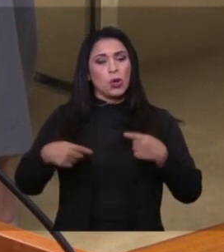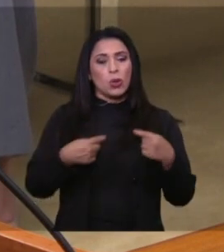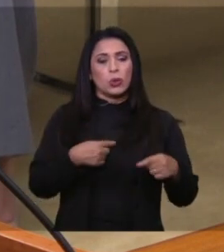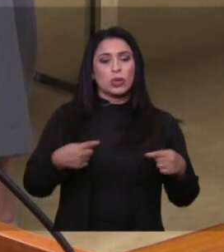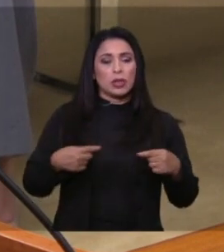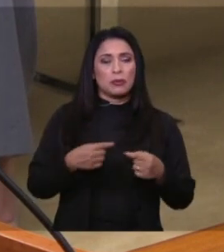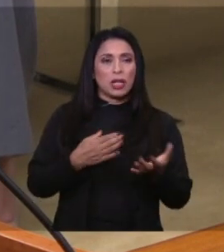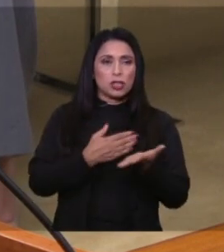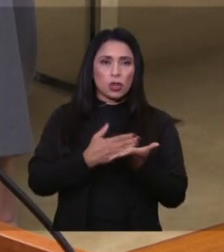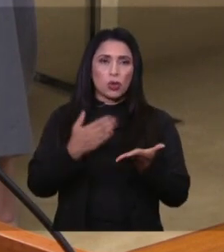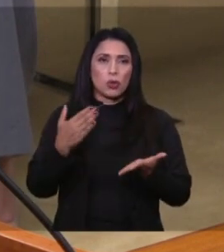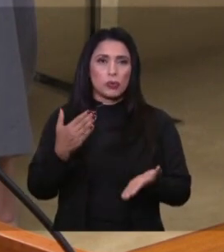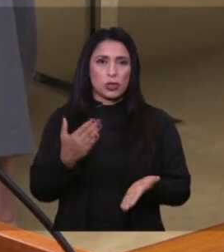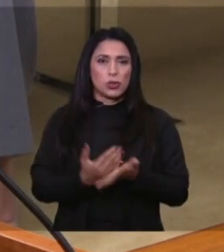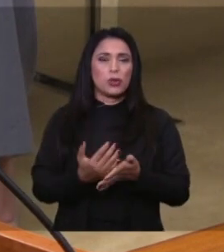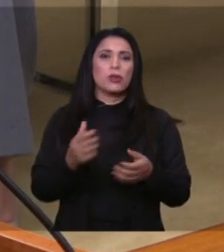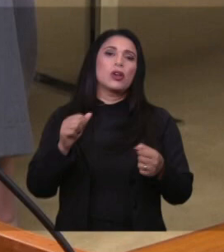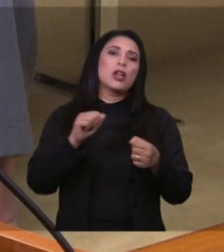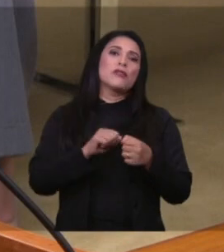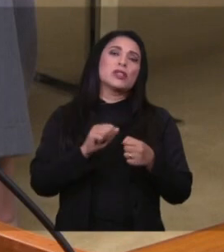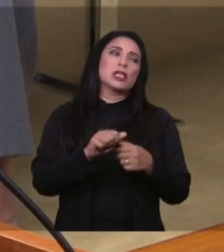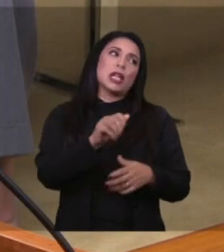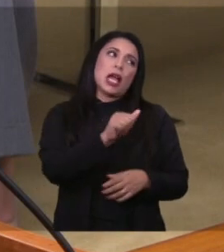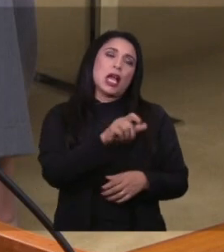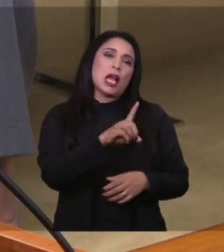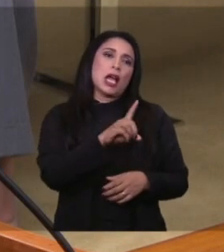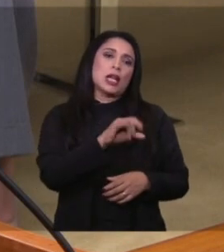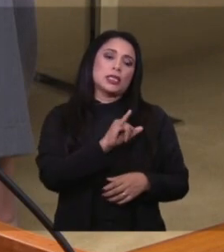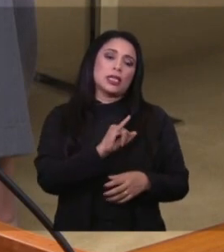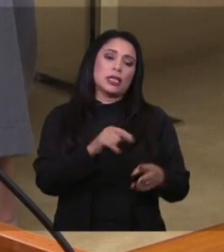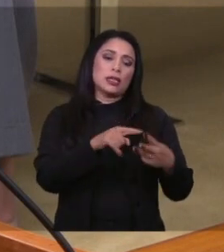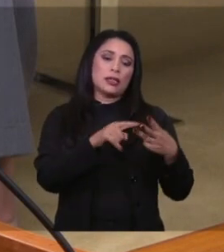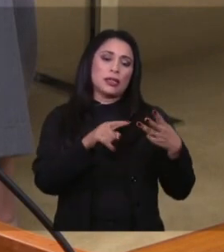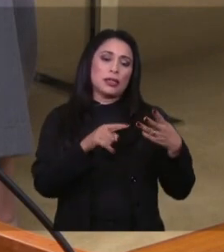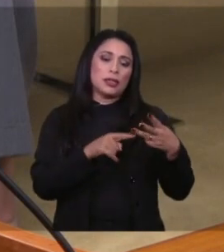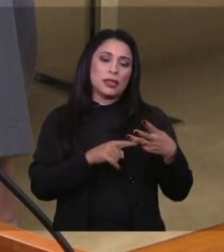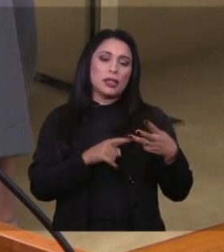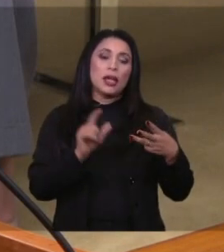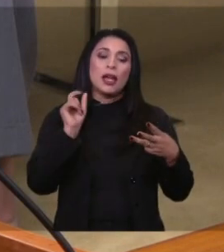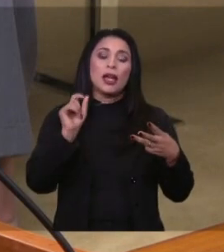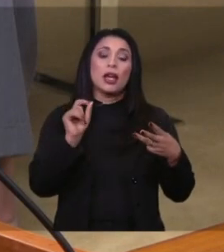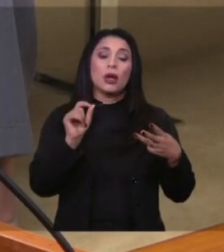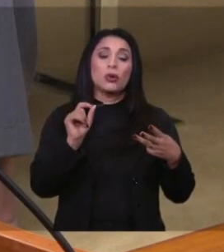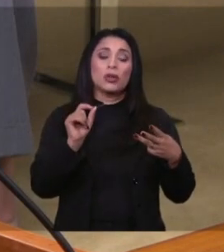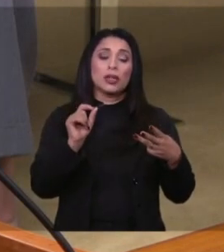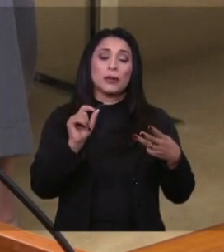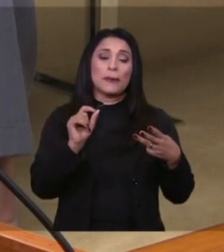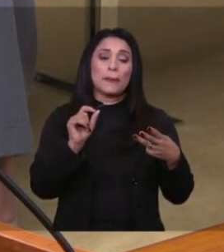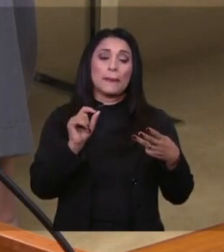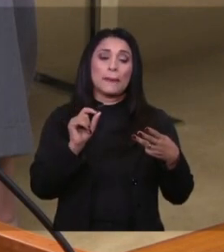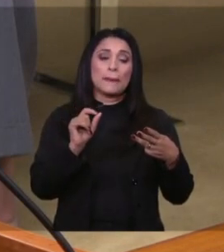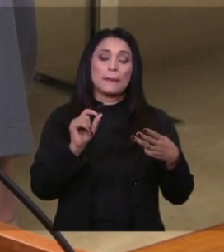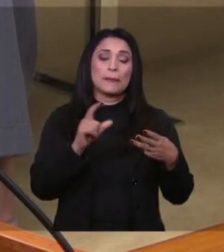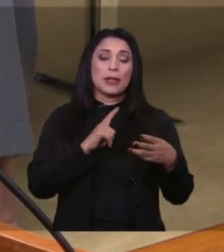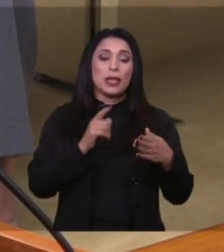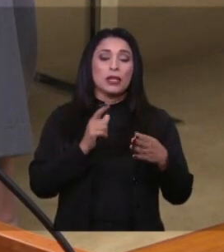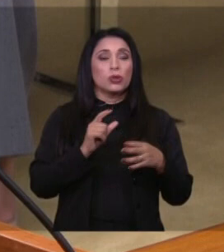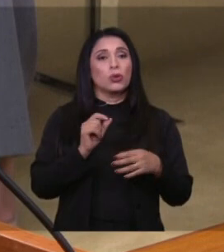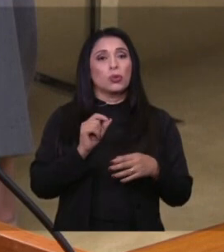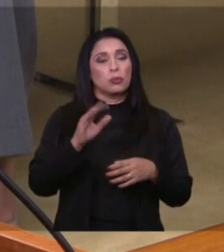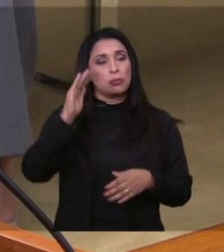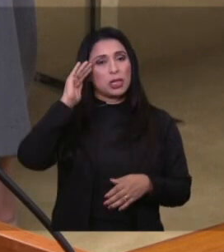inicial que se pretende fazer nas ADIs se refere especificamente à incidência do princípio da